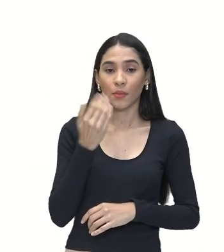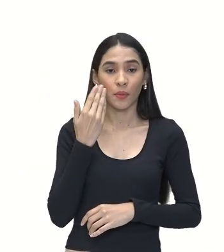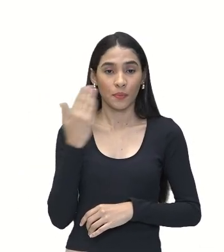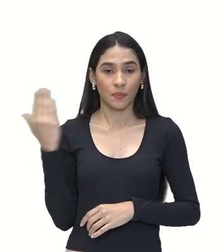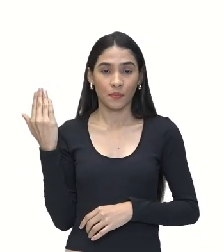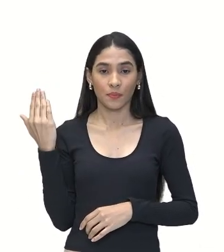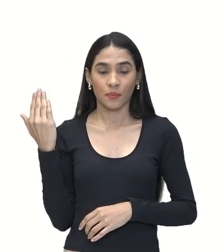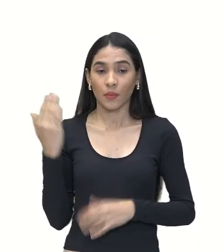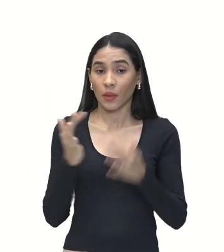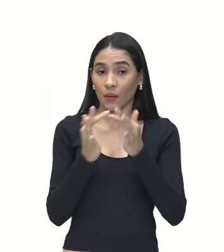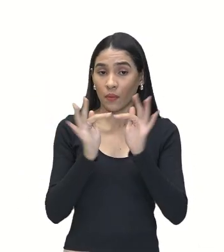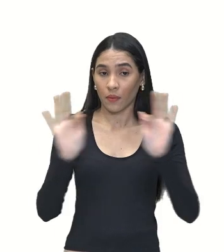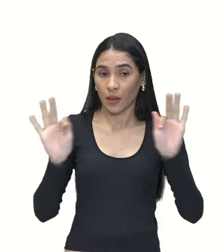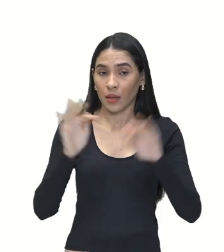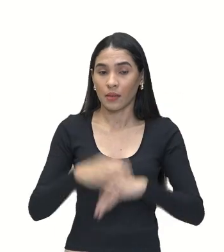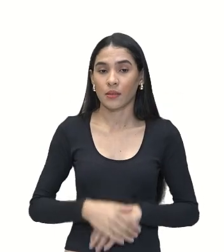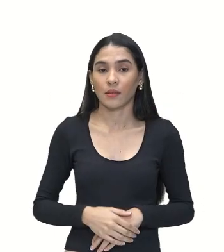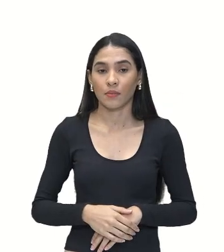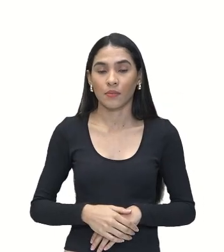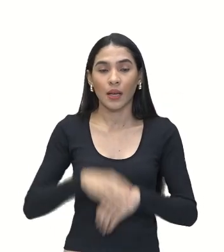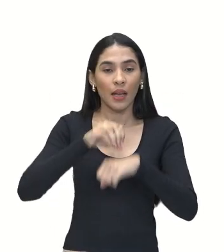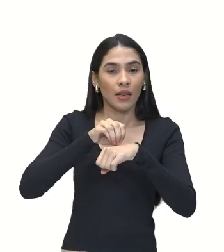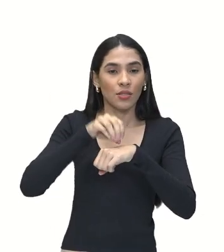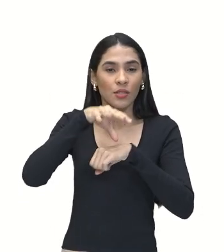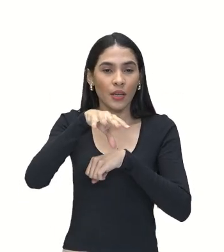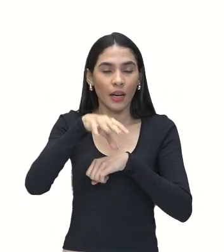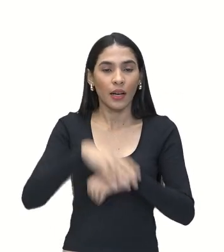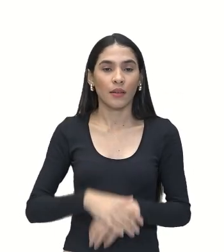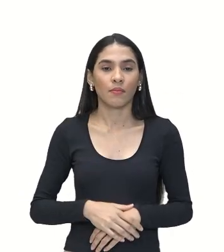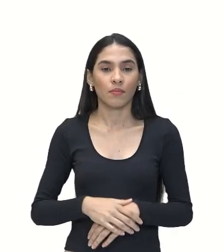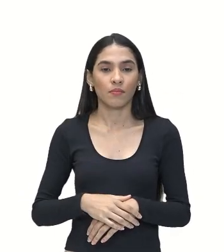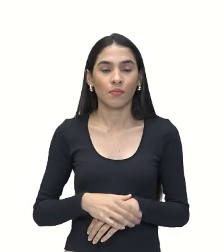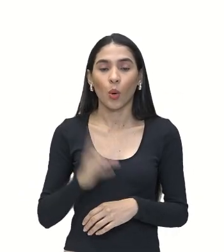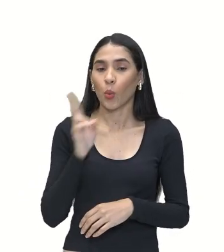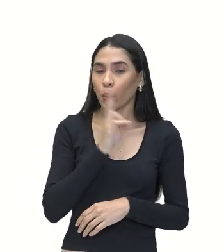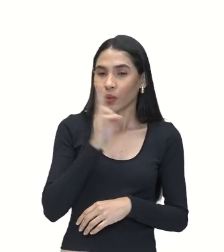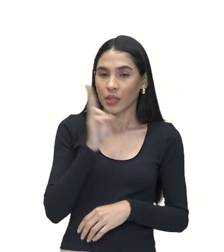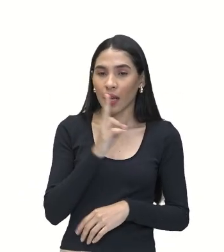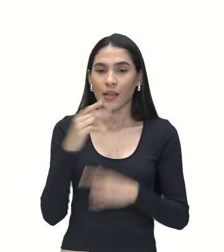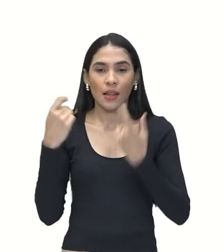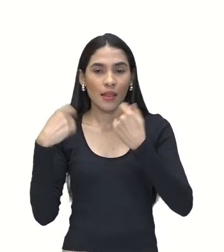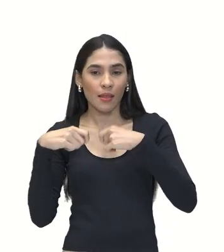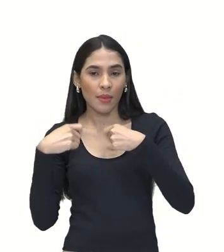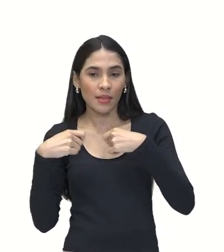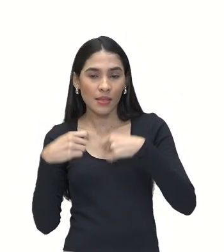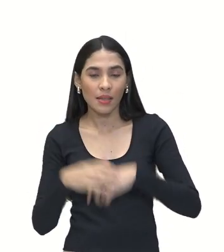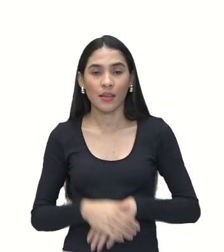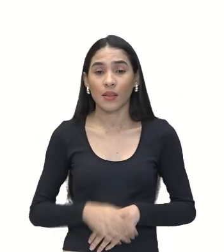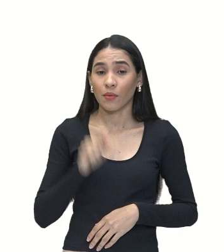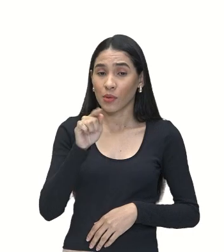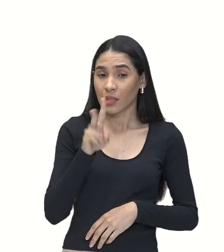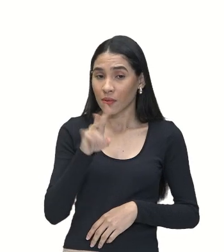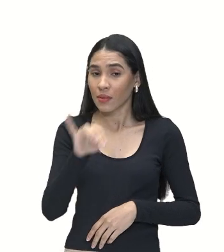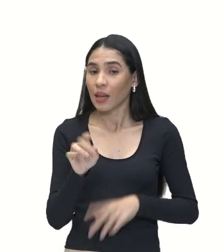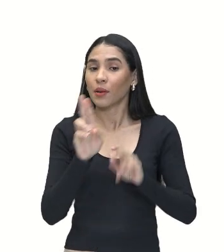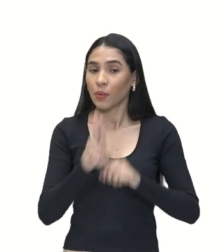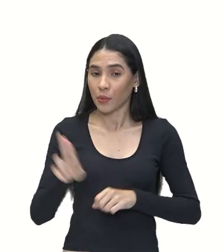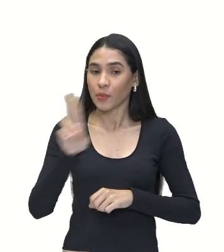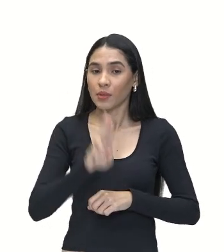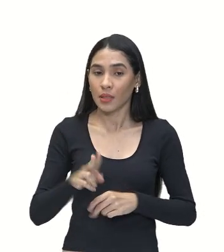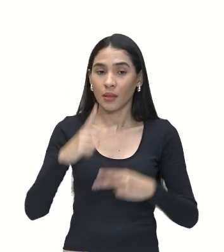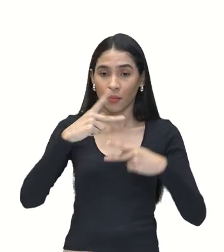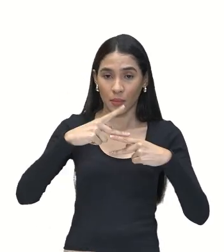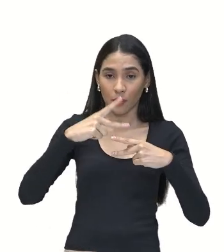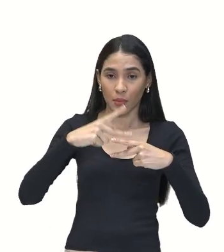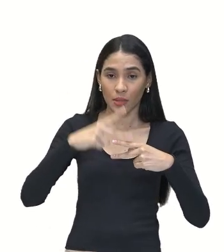só, no sentido de indicar necessidade, ok? Você vai ter que fazer uso da